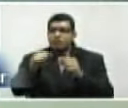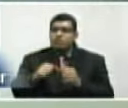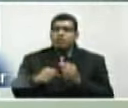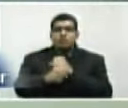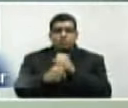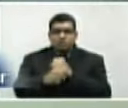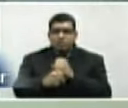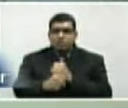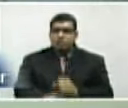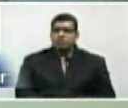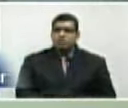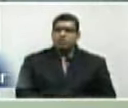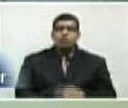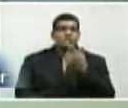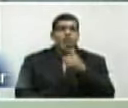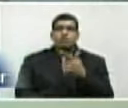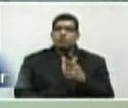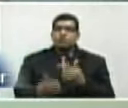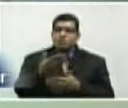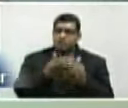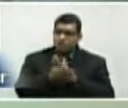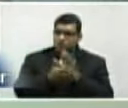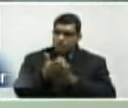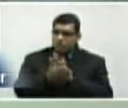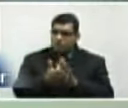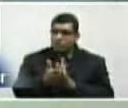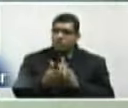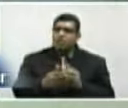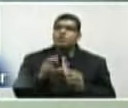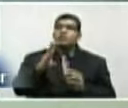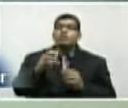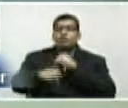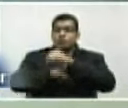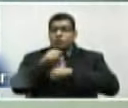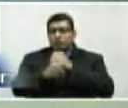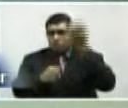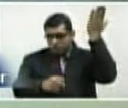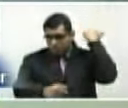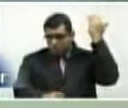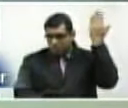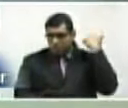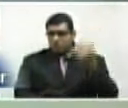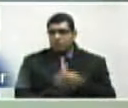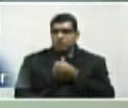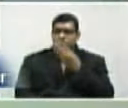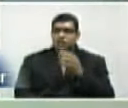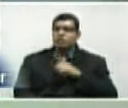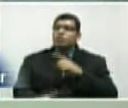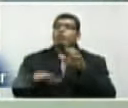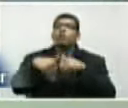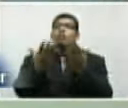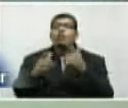ano. Foram 50 milhões de reais só no ano passado. E qual é o problema